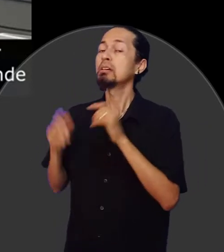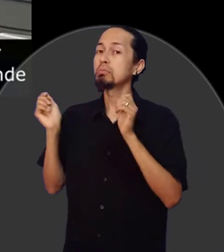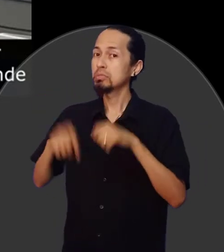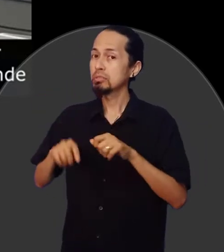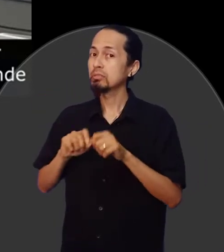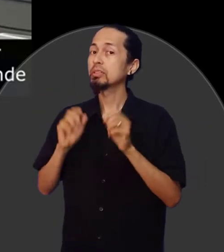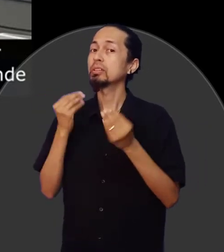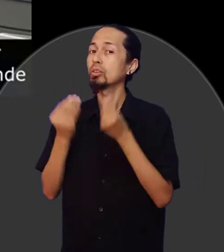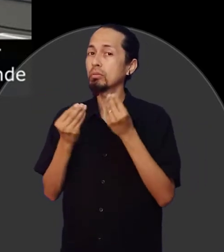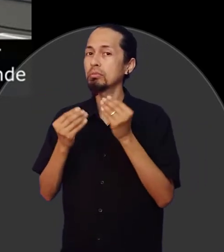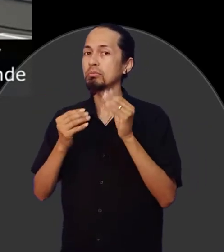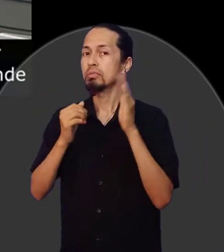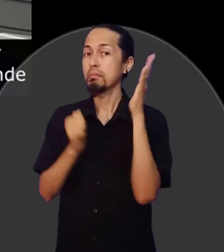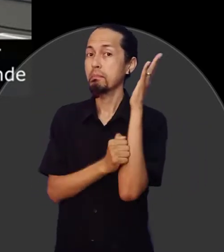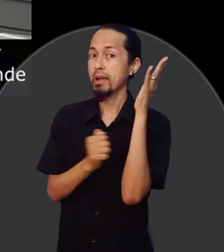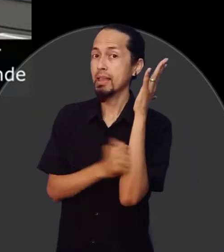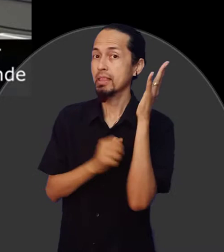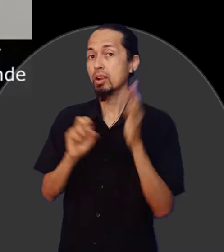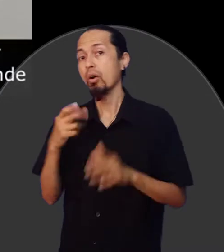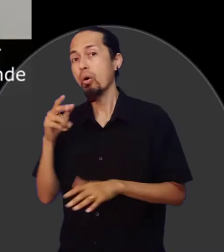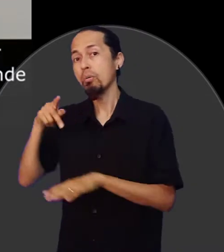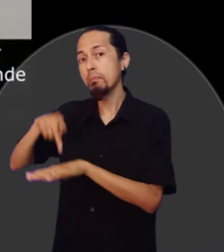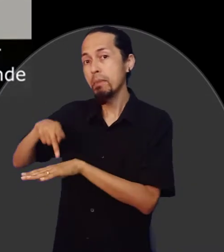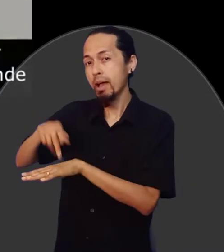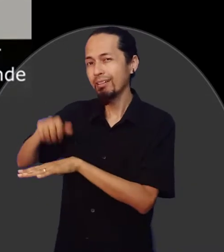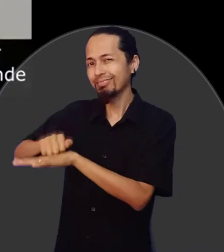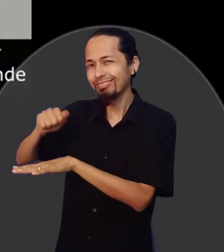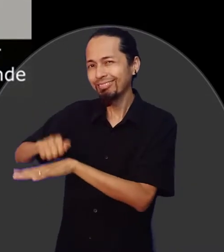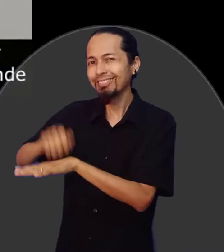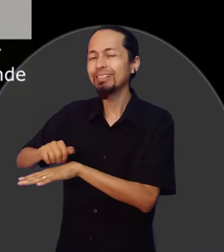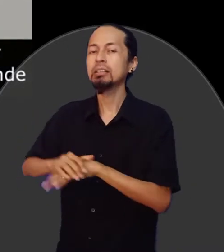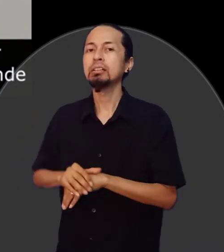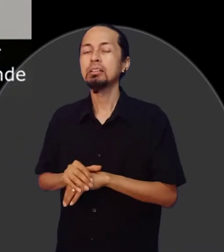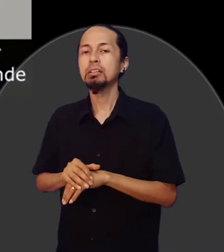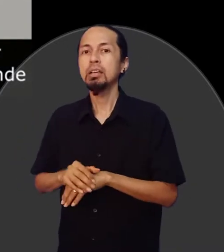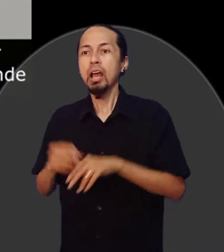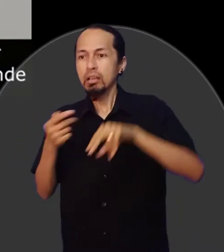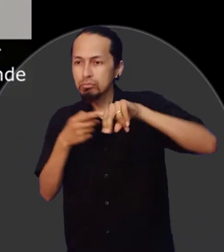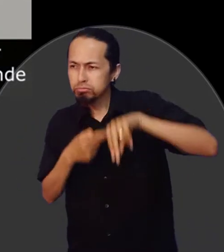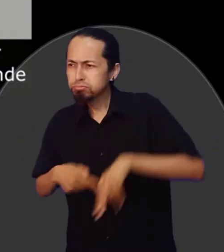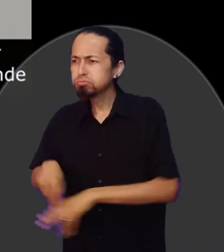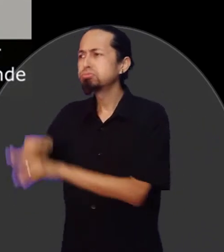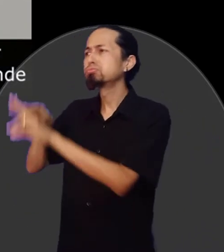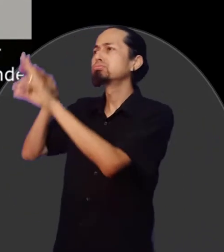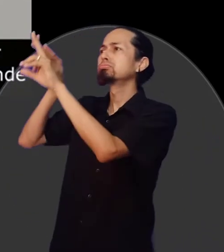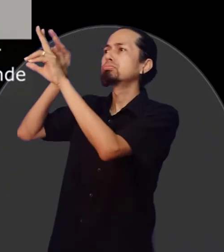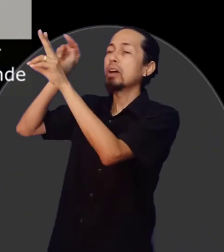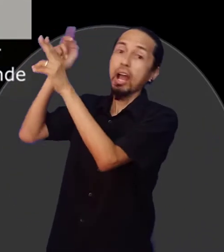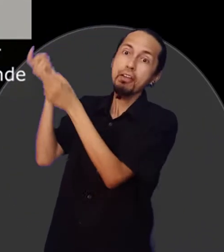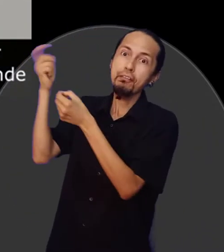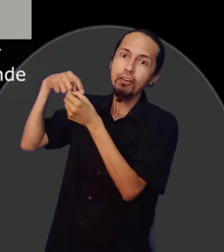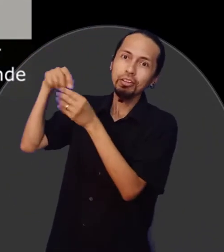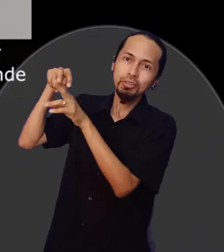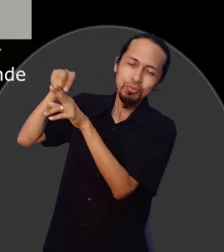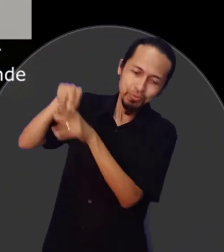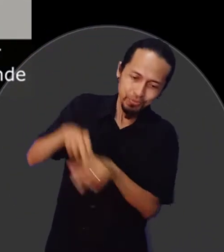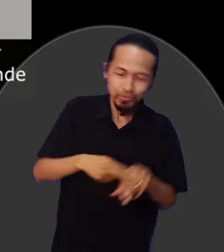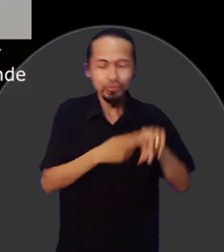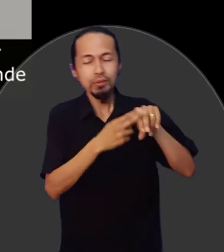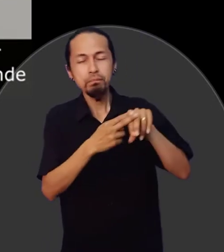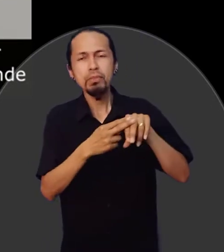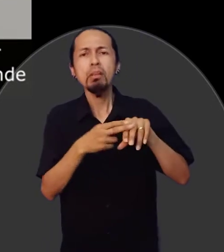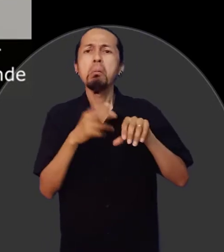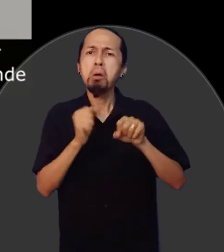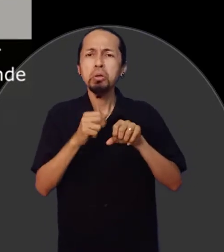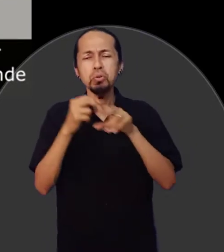ou concreto. As manobras podem ser de aéreos, onde o skatista realiza um voo e retorna à própria pista, ou pode ser de borda,